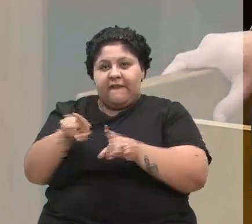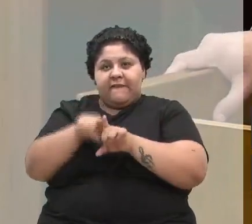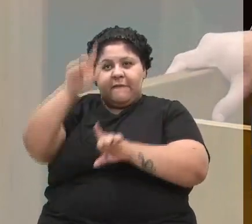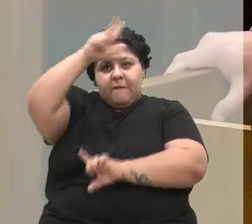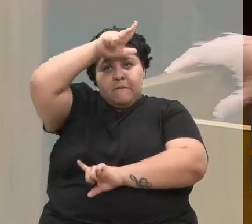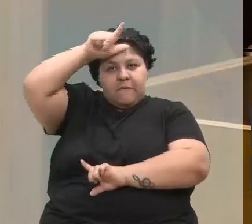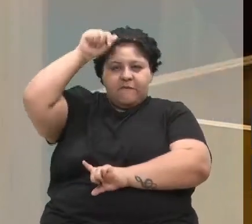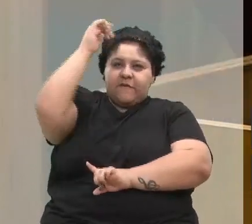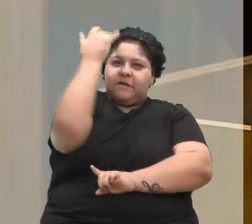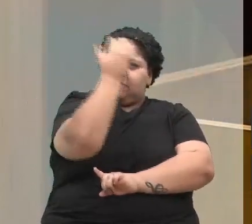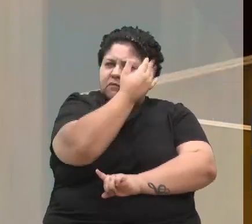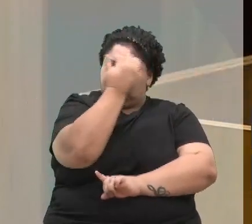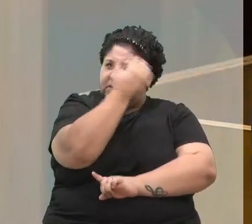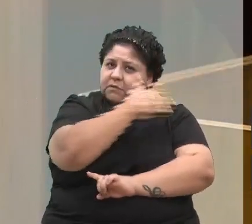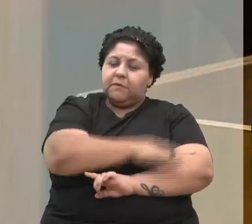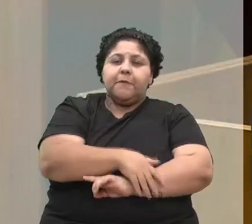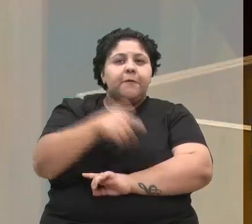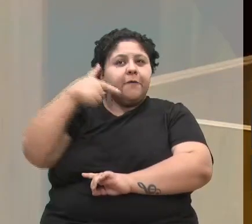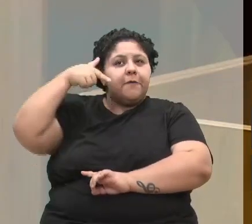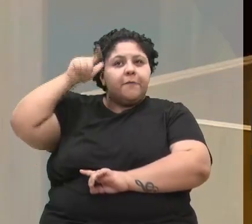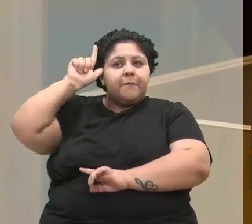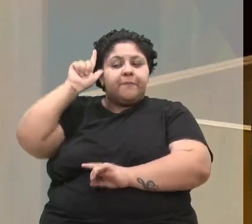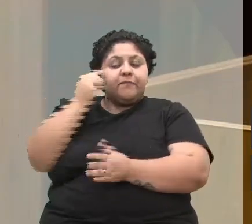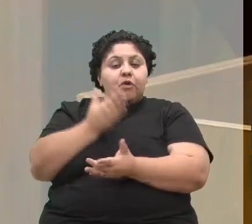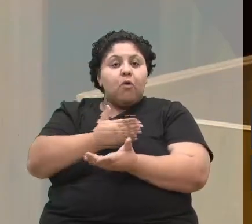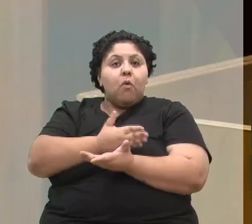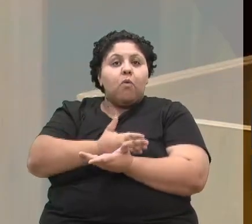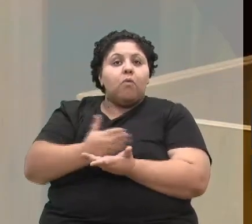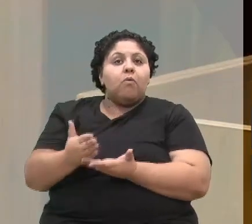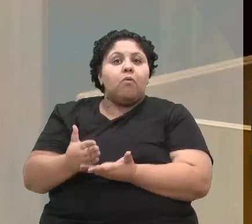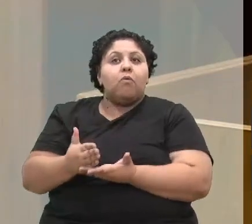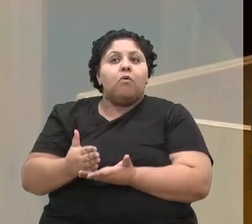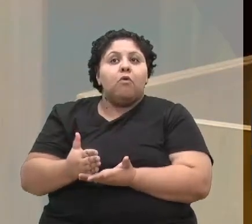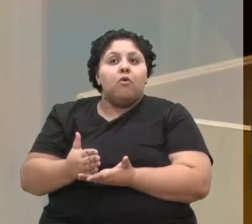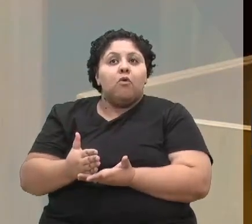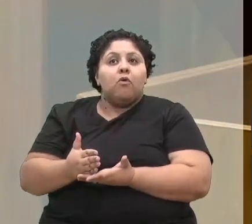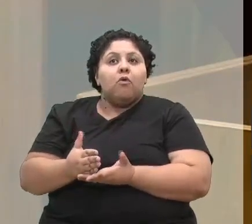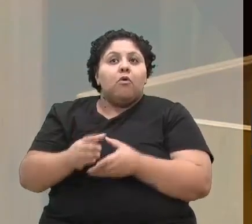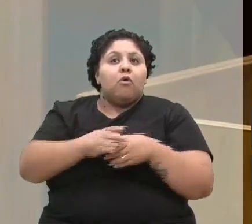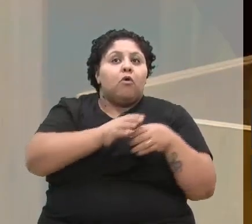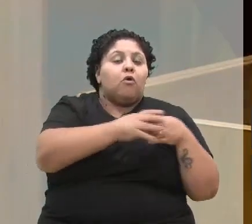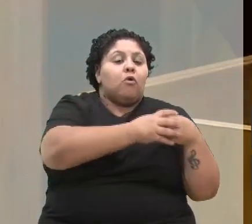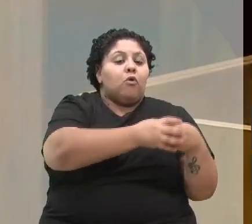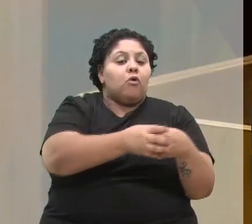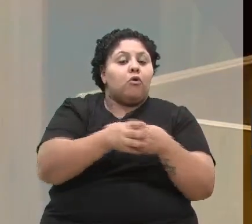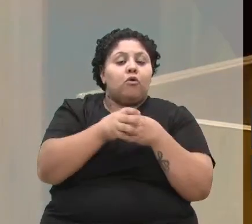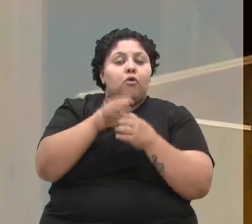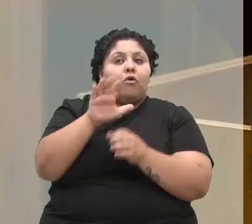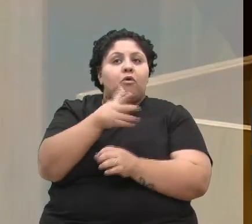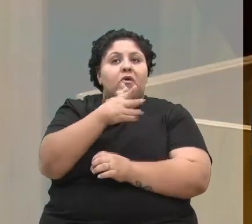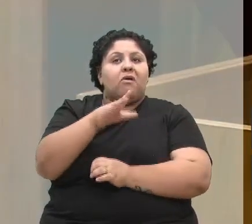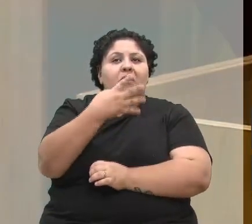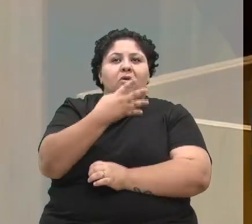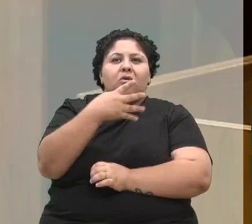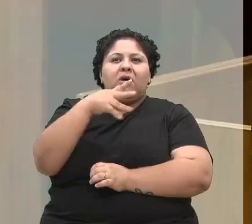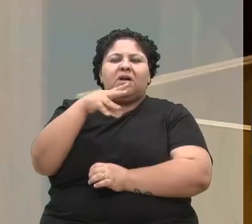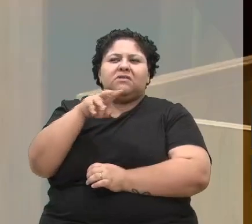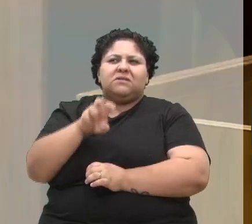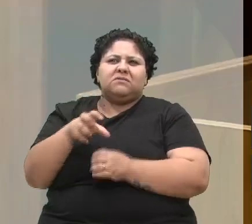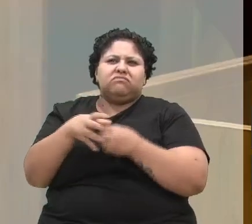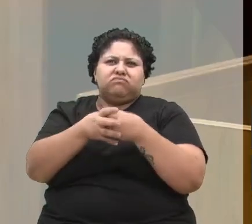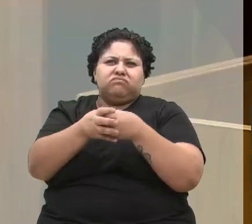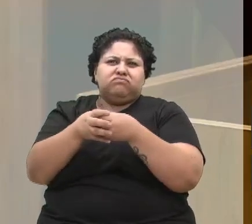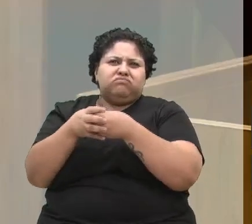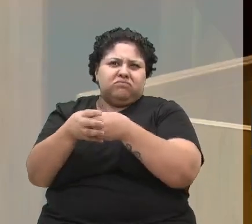Ediló, ontem iniciou um mutirão. São em torno aí de 4, 5 equipes,